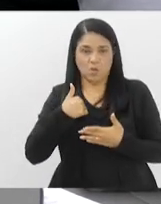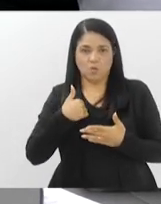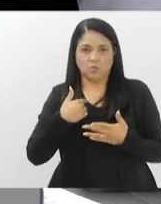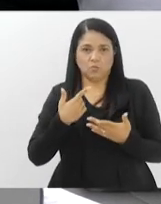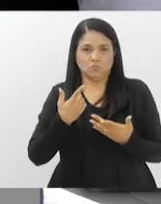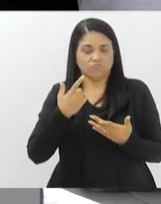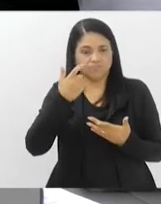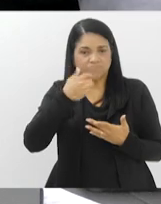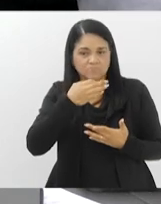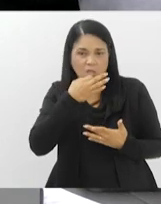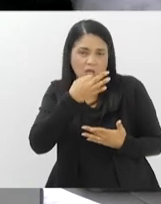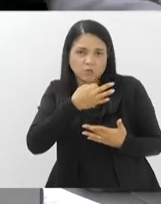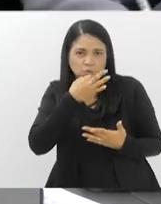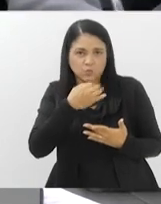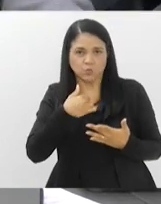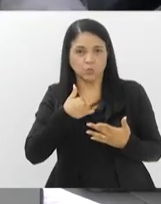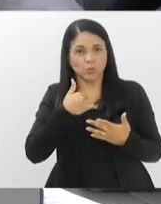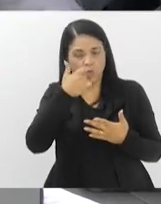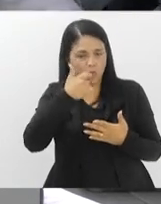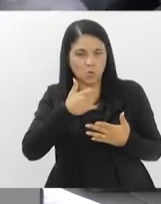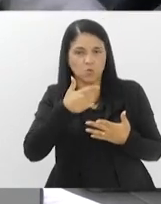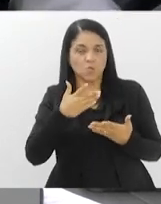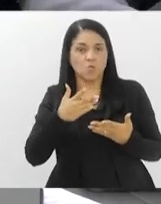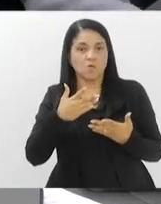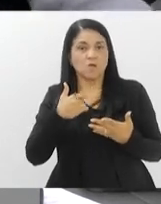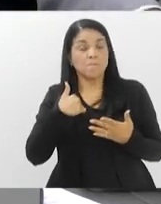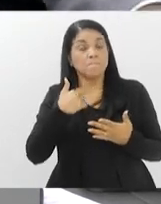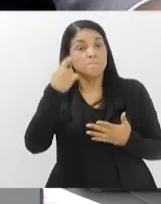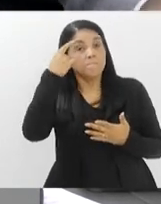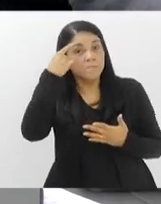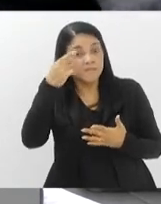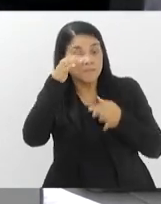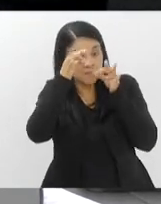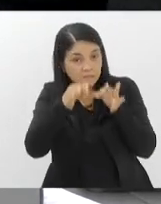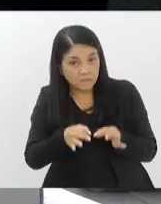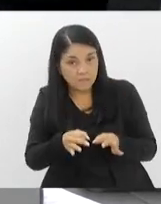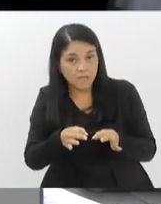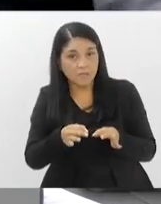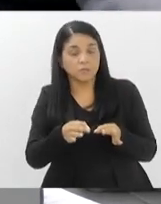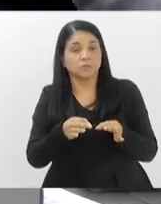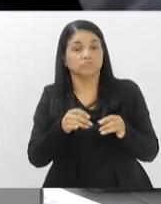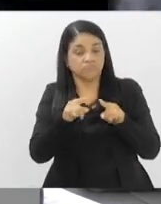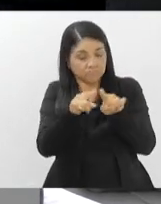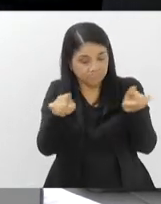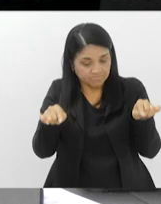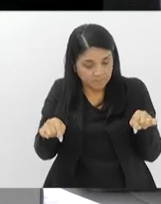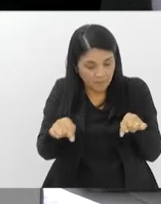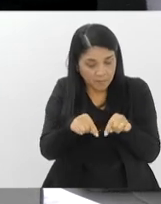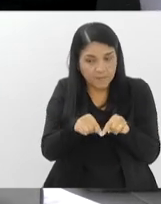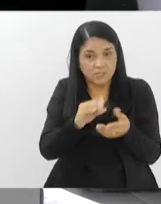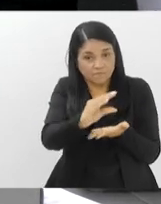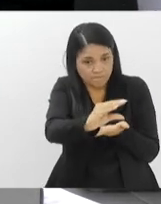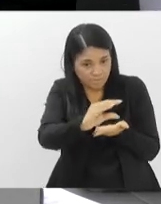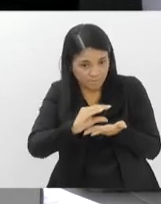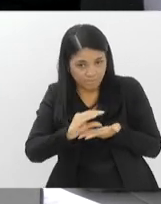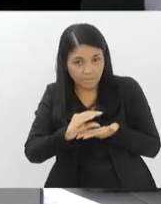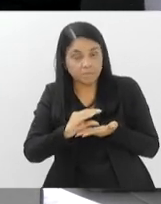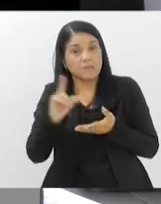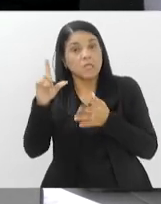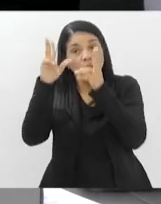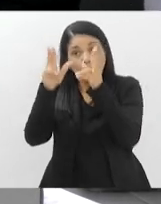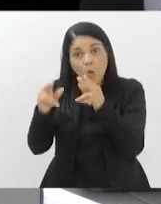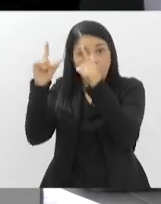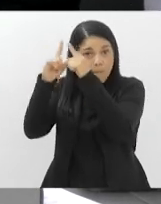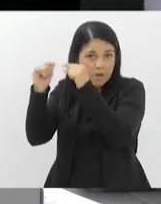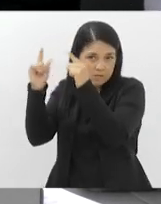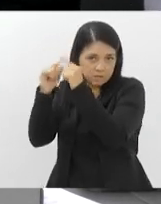esse assunto. Eu fui um daqueles que achou que era correto ter verba de gabinete, como tinha em Brasília. Né? Então, eu